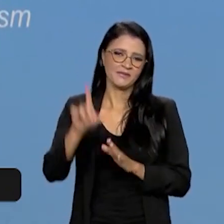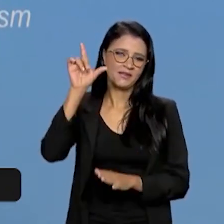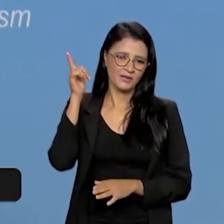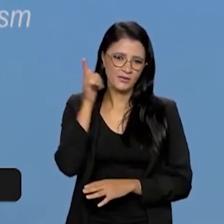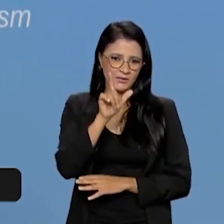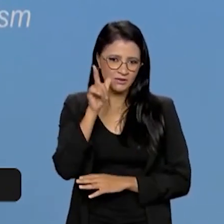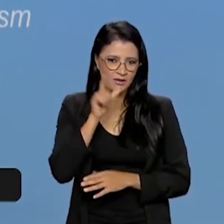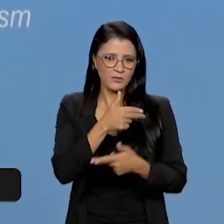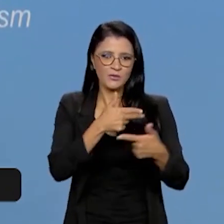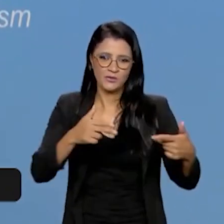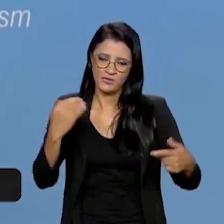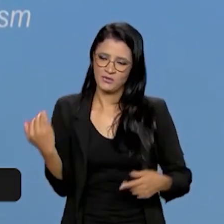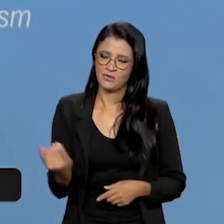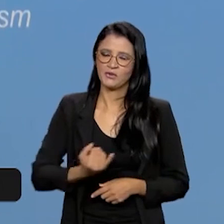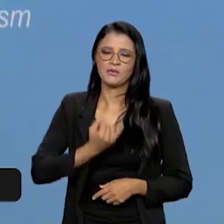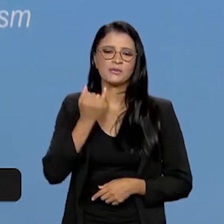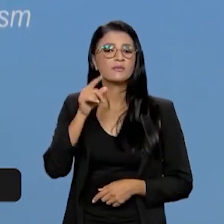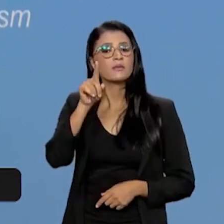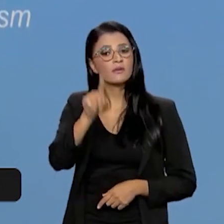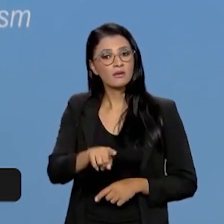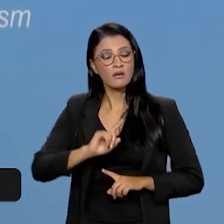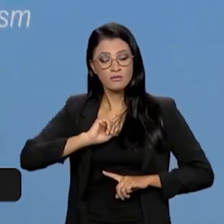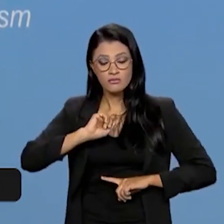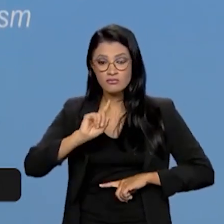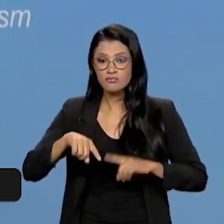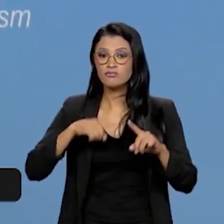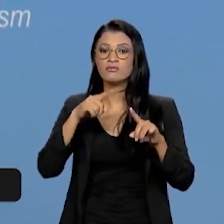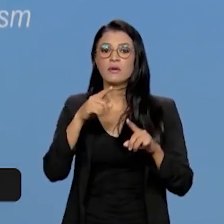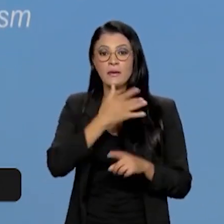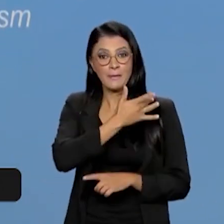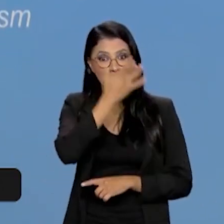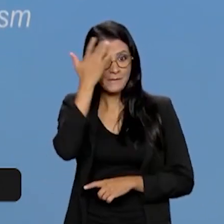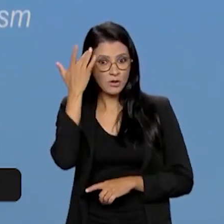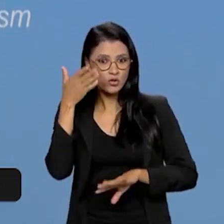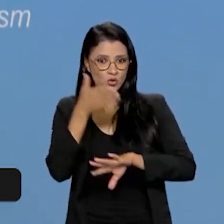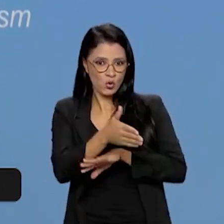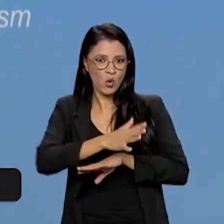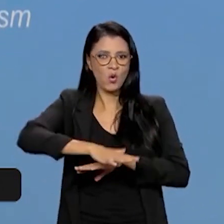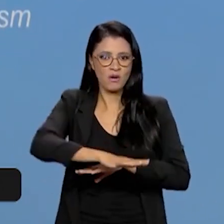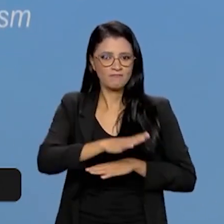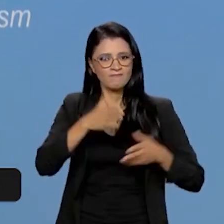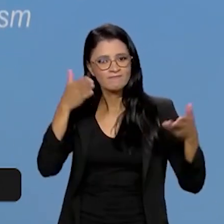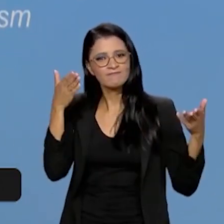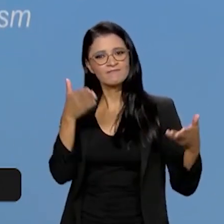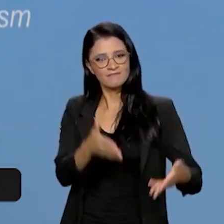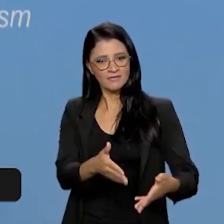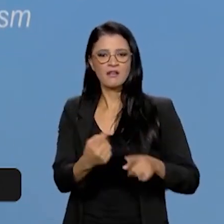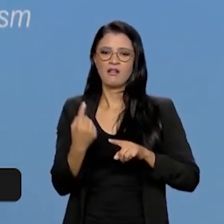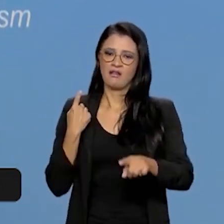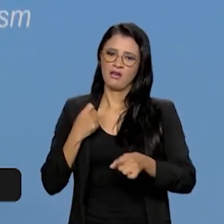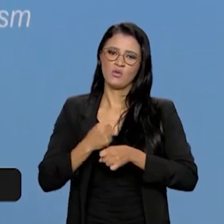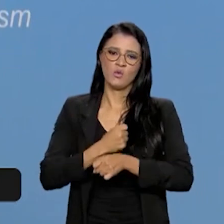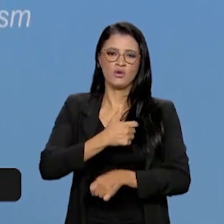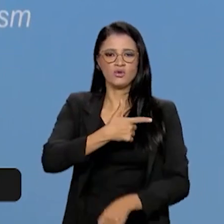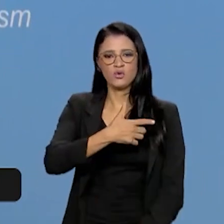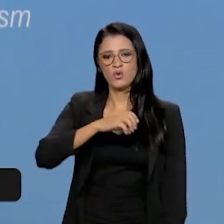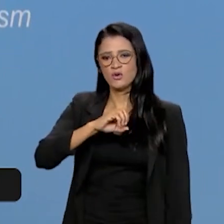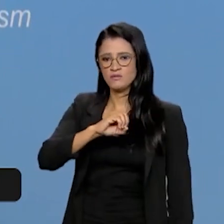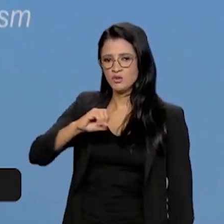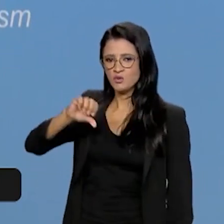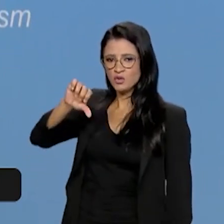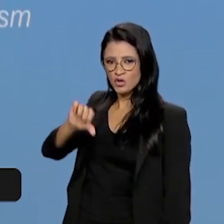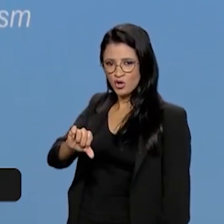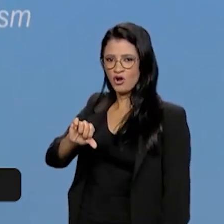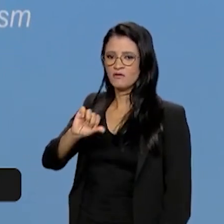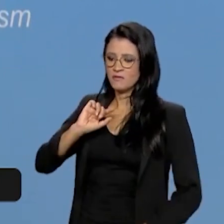coisas importantes, que é um avanço para quem está nisso, participando desde 2009, é um